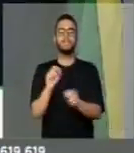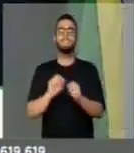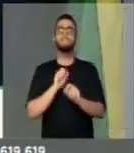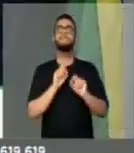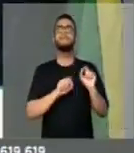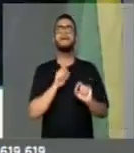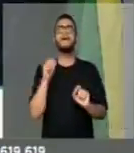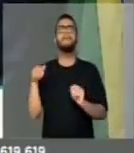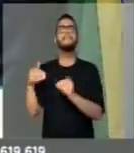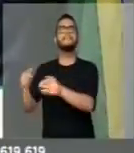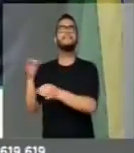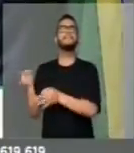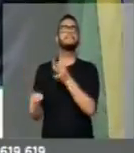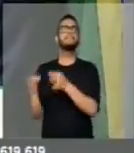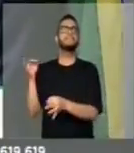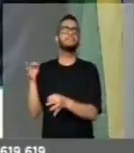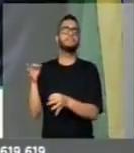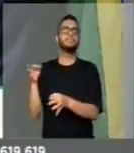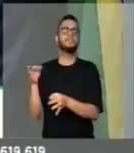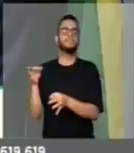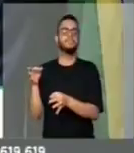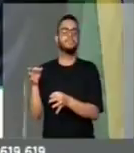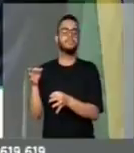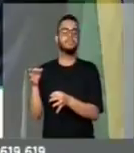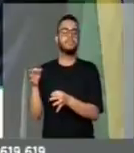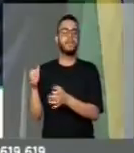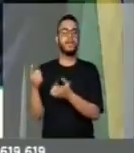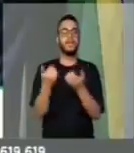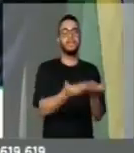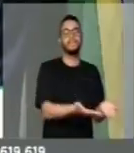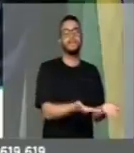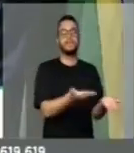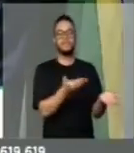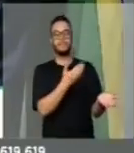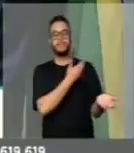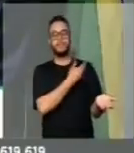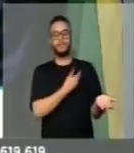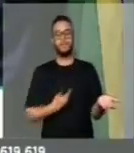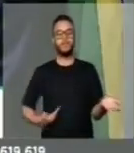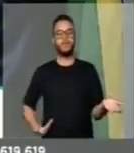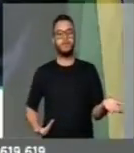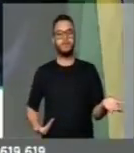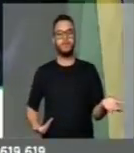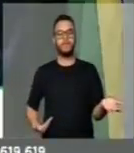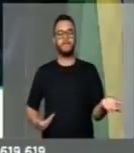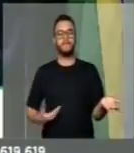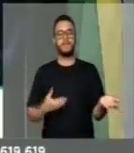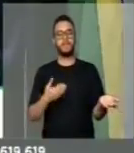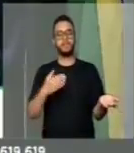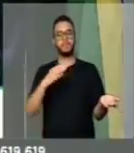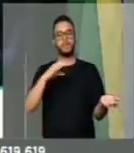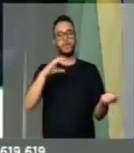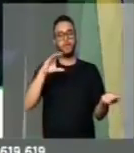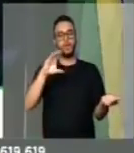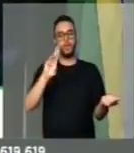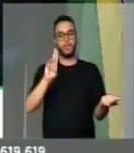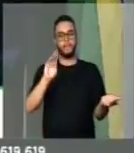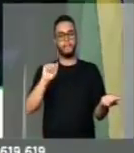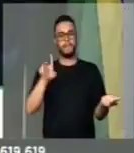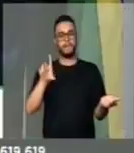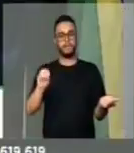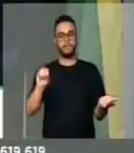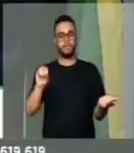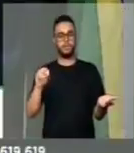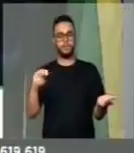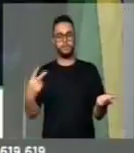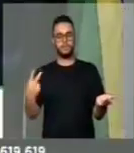da Justiça? Entregar ao governo cubano os 2 boxeadores que quiseram foragice aqui no Brasil em